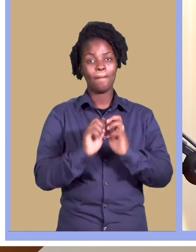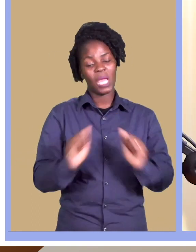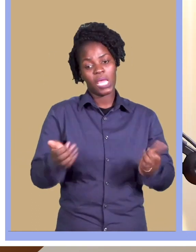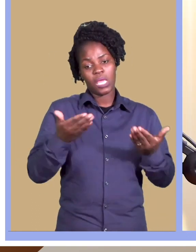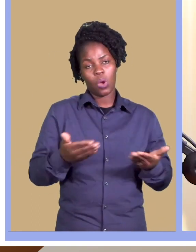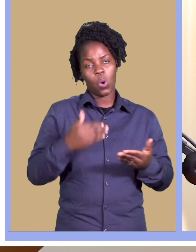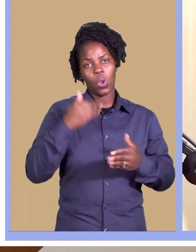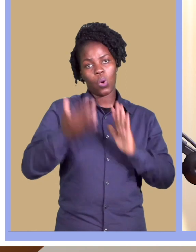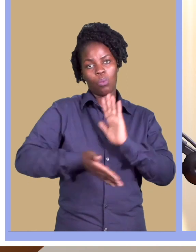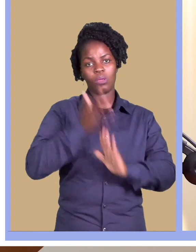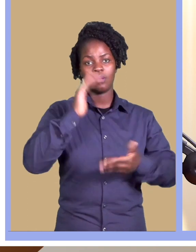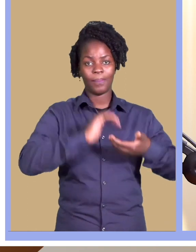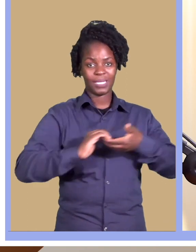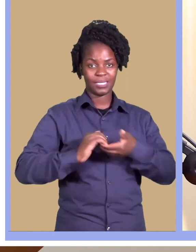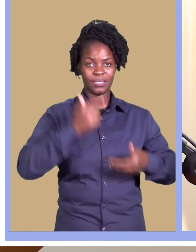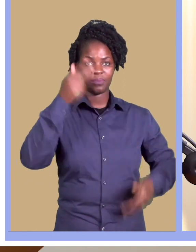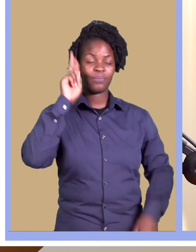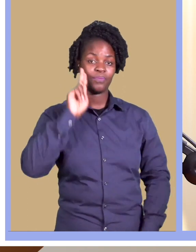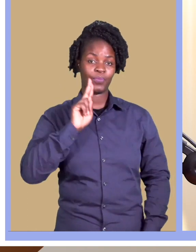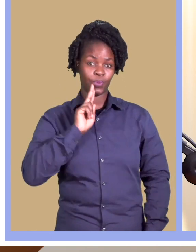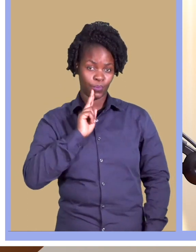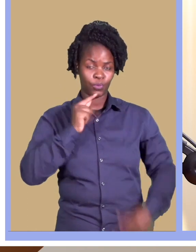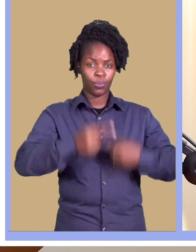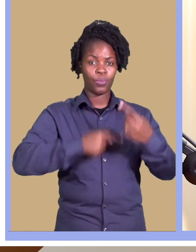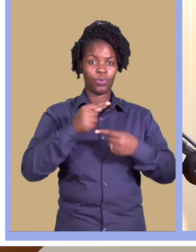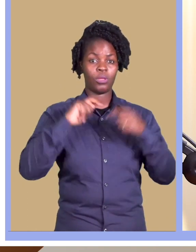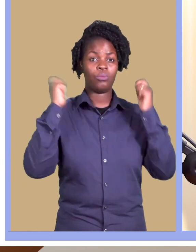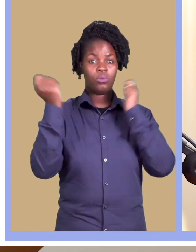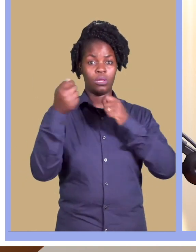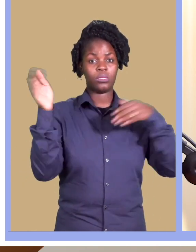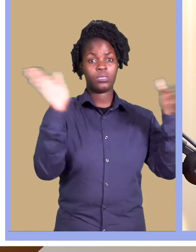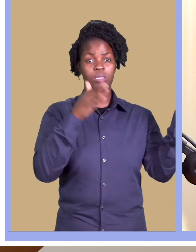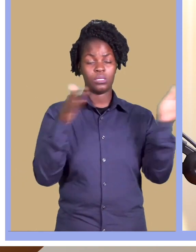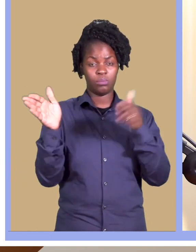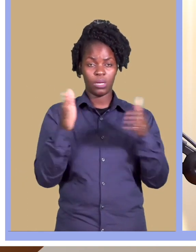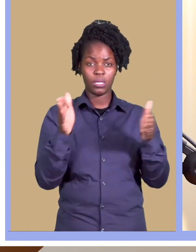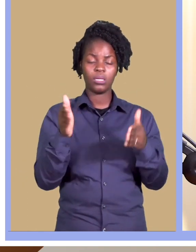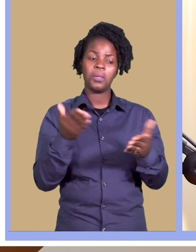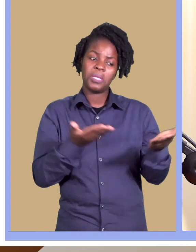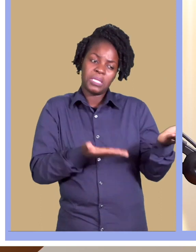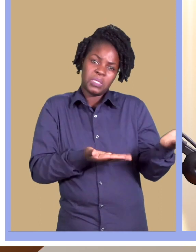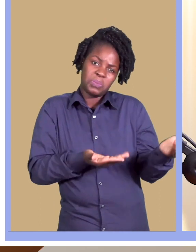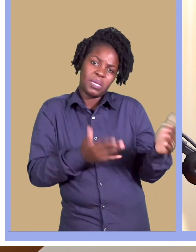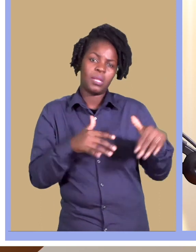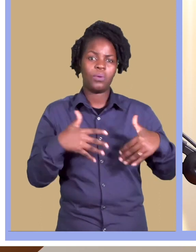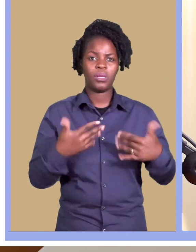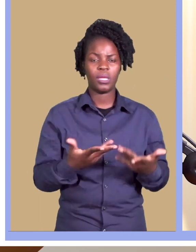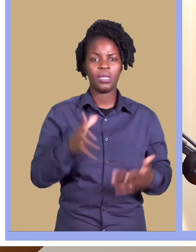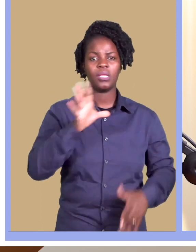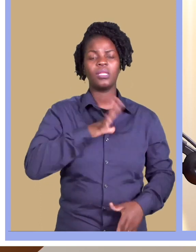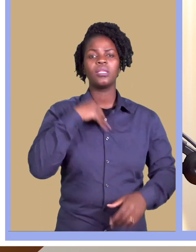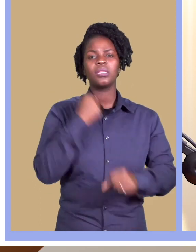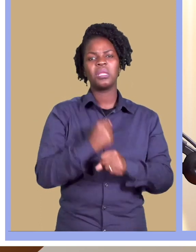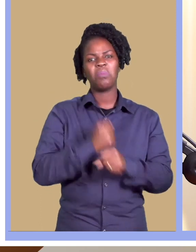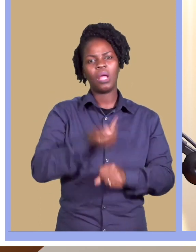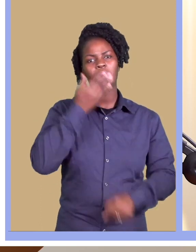temos com a TV Surdo no projeto Recado, mas também com outras parcerias que estamos a firmar, que consigamos ter um papel mais proativo, né?